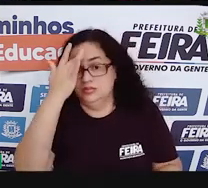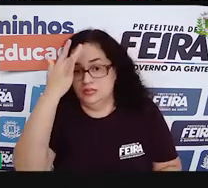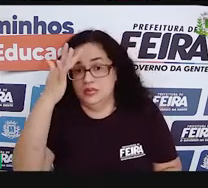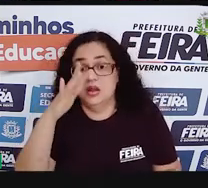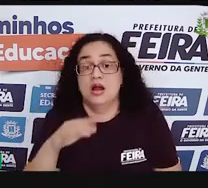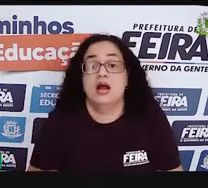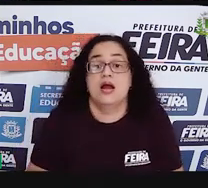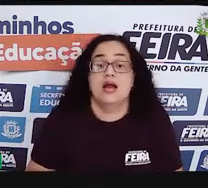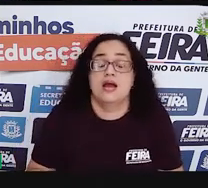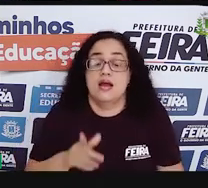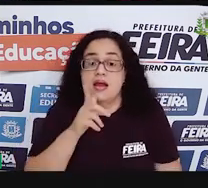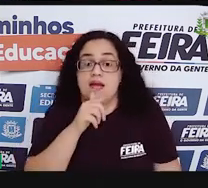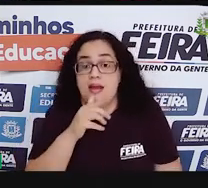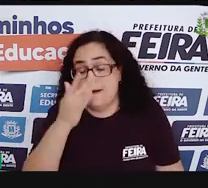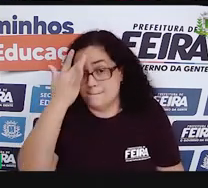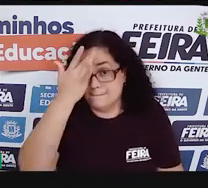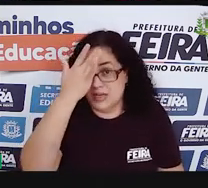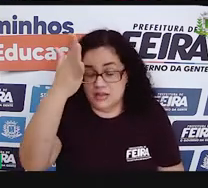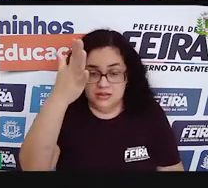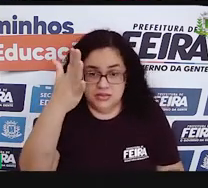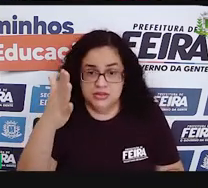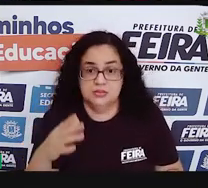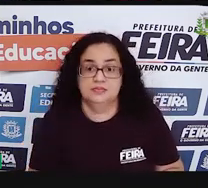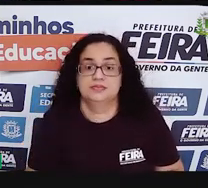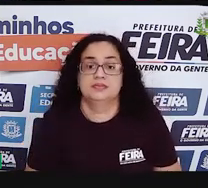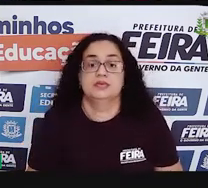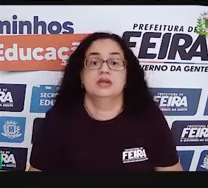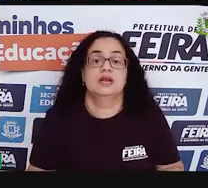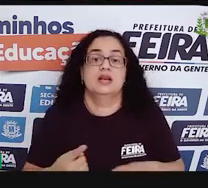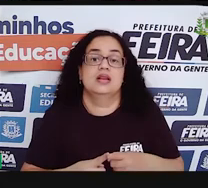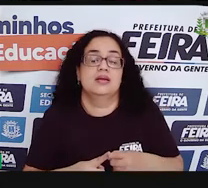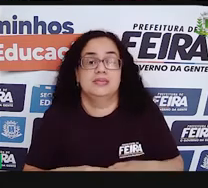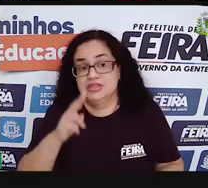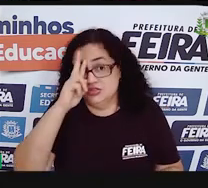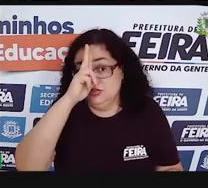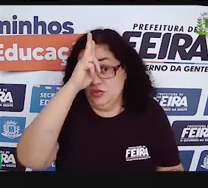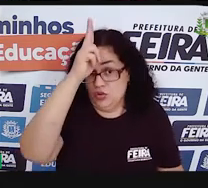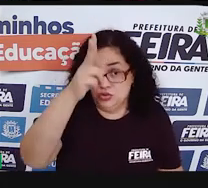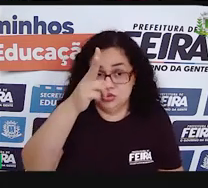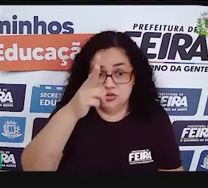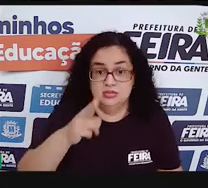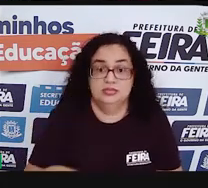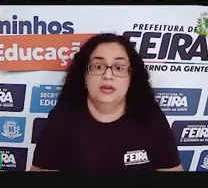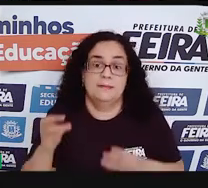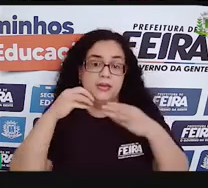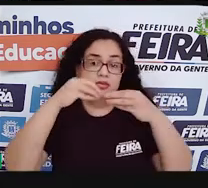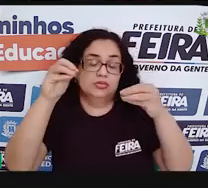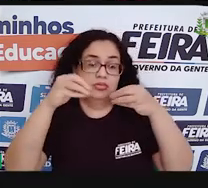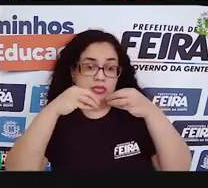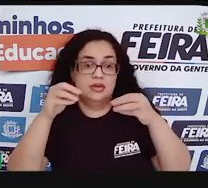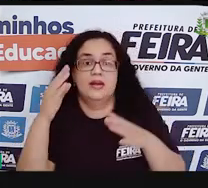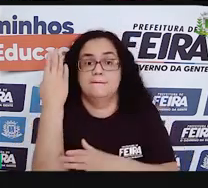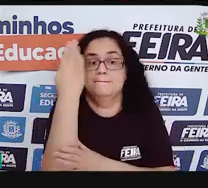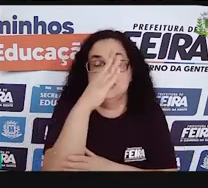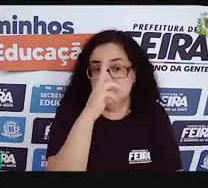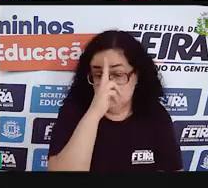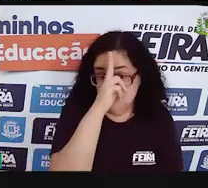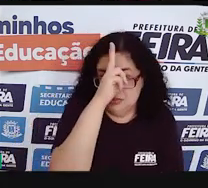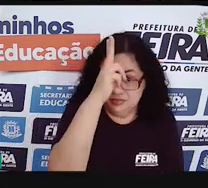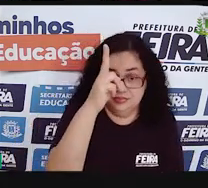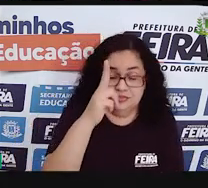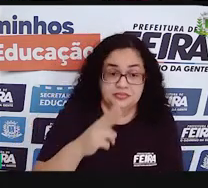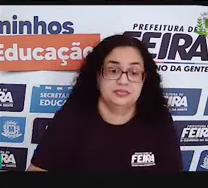vocês. O mais flexível é a mangueira, porque a mangueira é mais mole, enquanto a madeira é